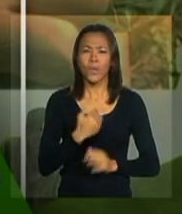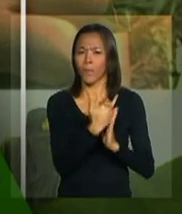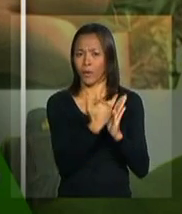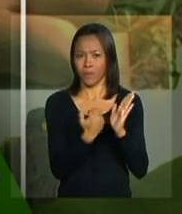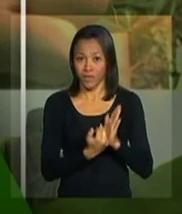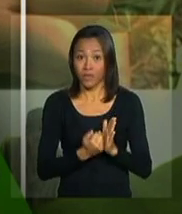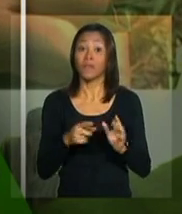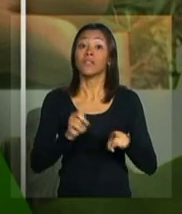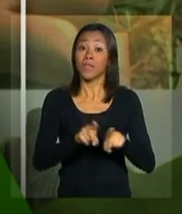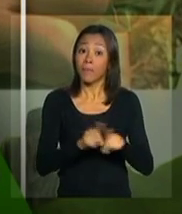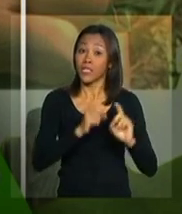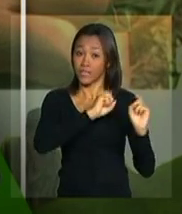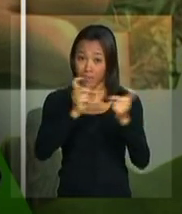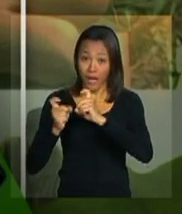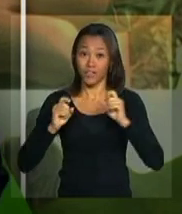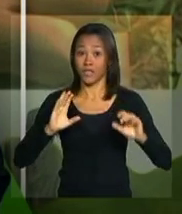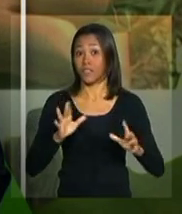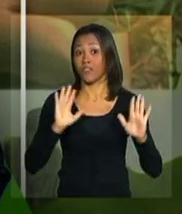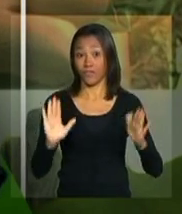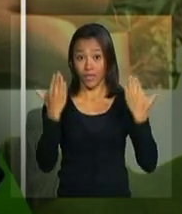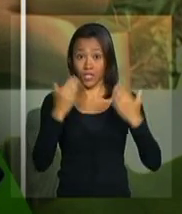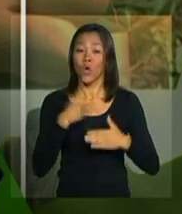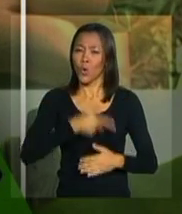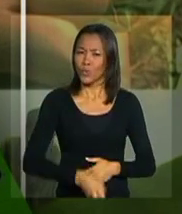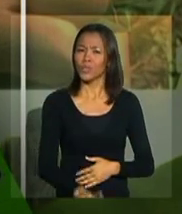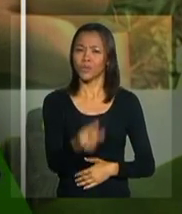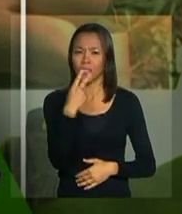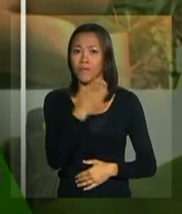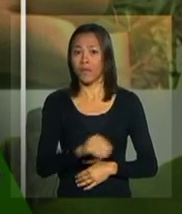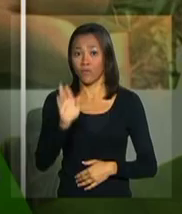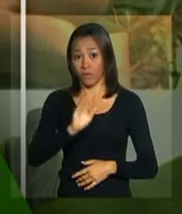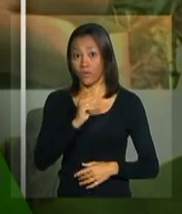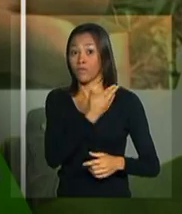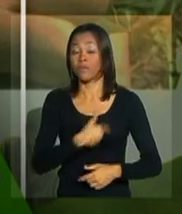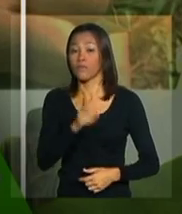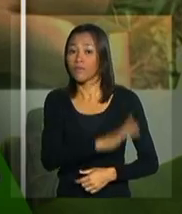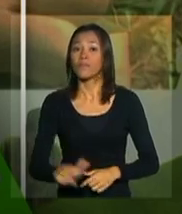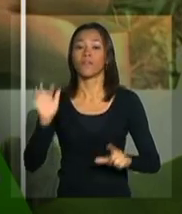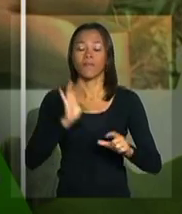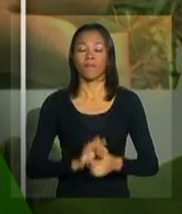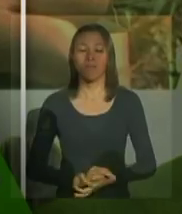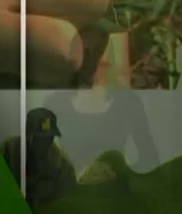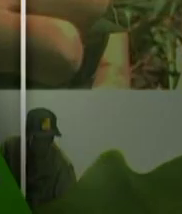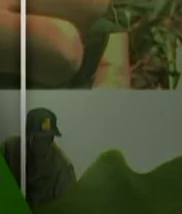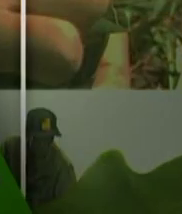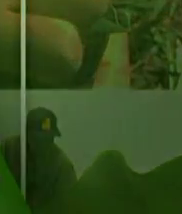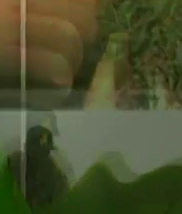programação, incluindo debates e shows. Continue com a gente, NBR e a TV do Governo Federal.